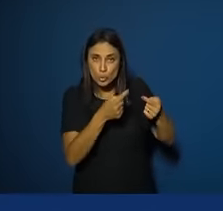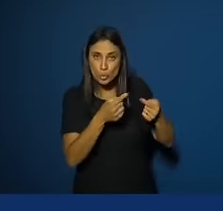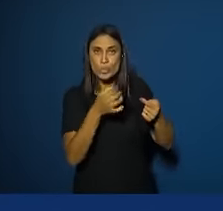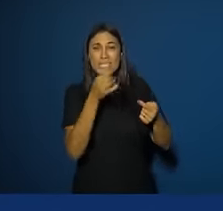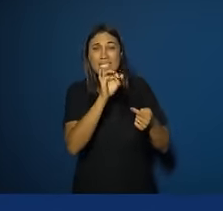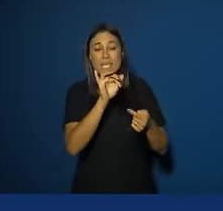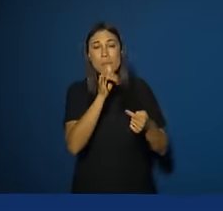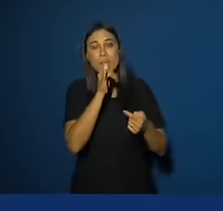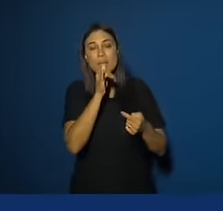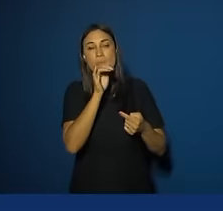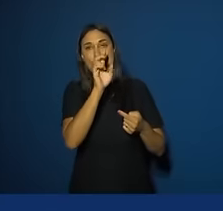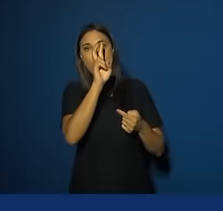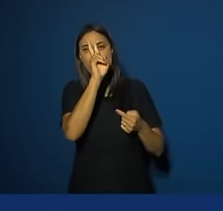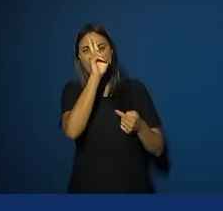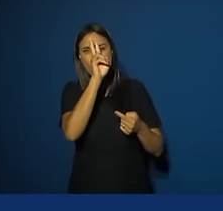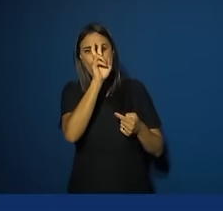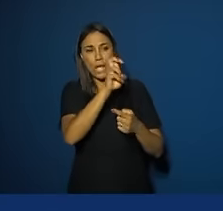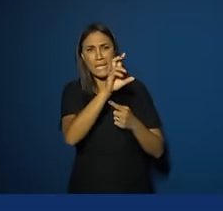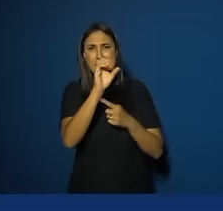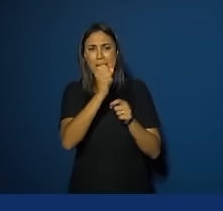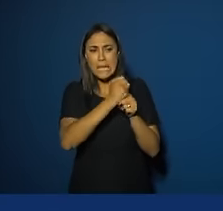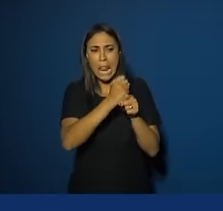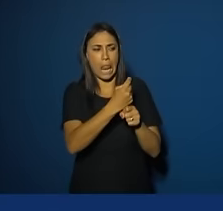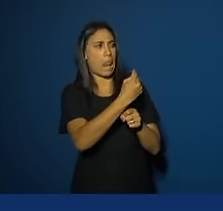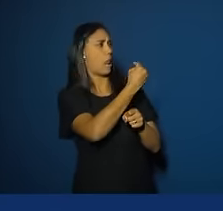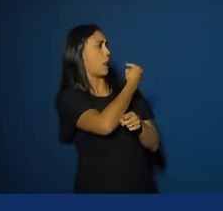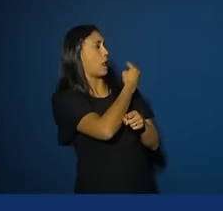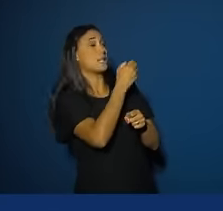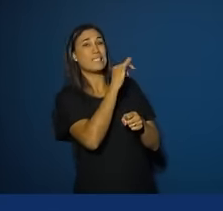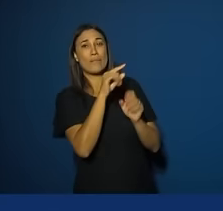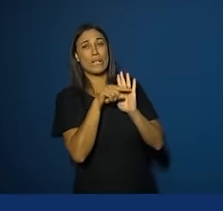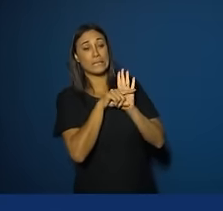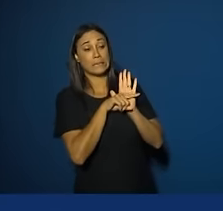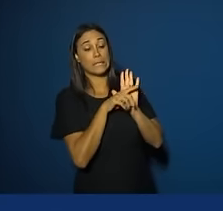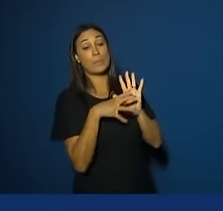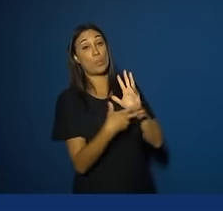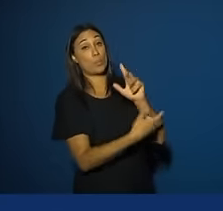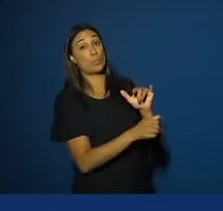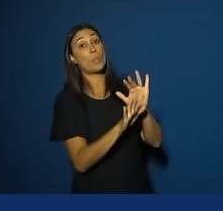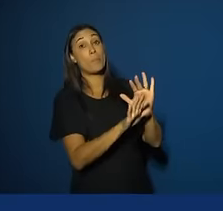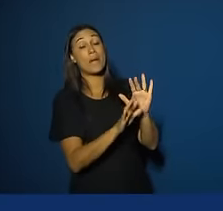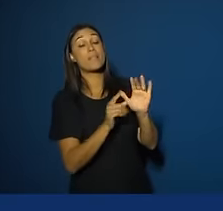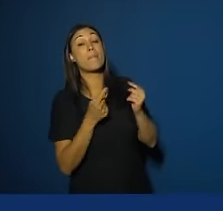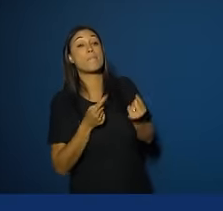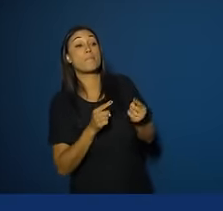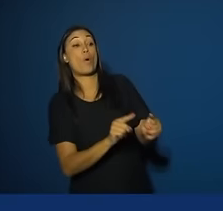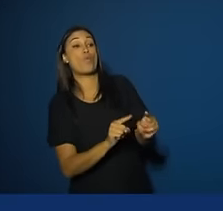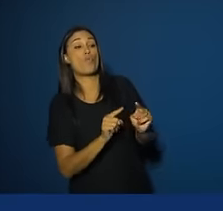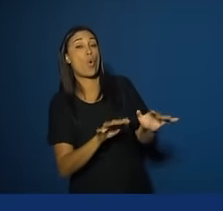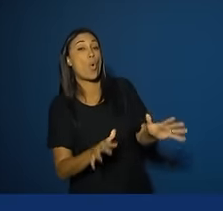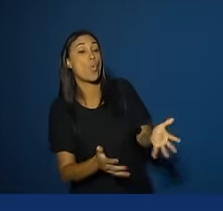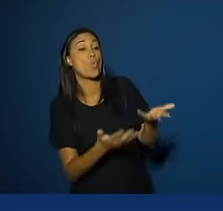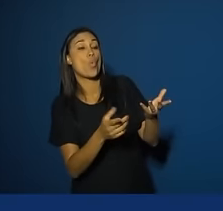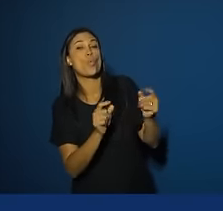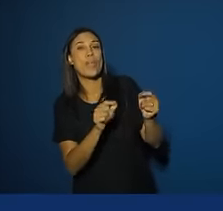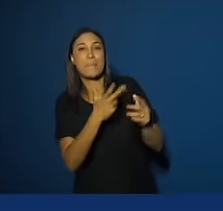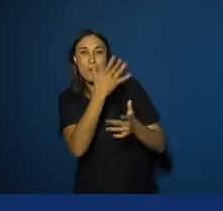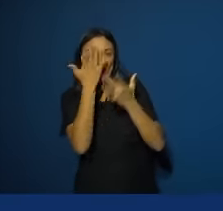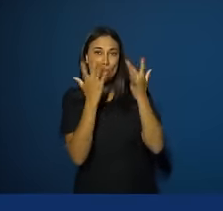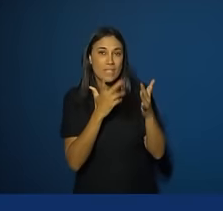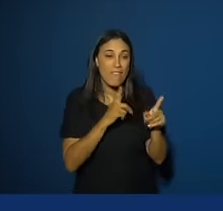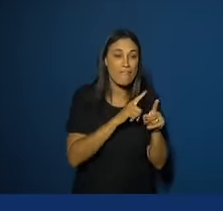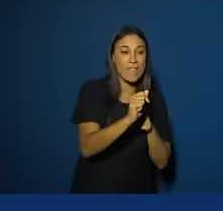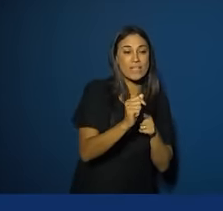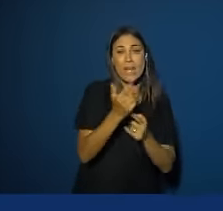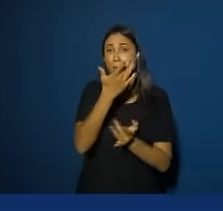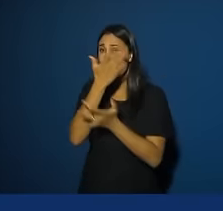500 anos de história por mais que ele seja negativo pro mundo ele provoca vencedores e perdedores né o